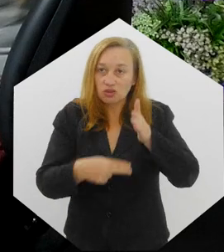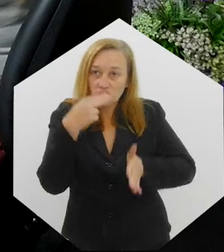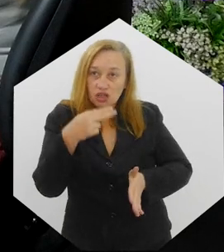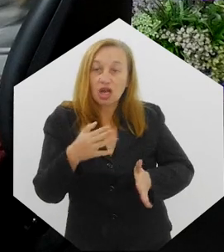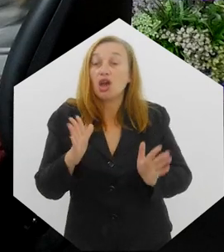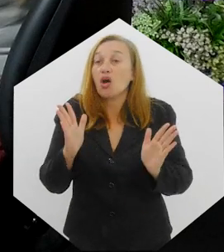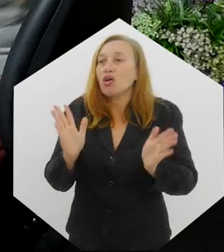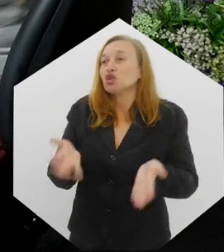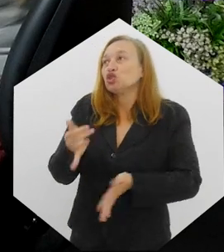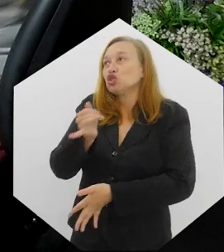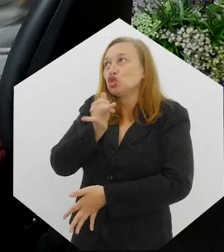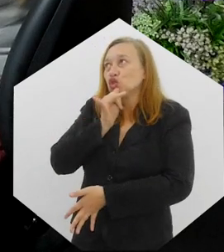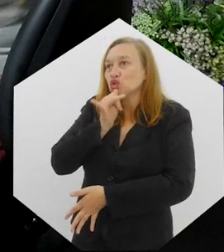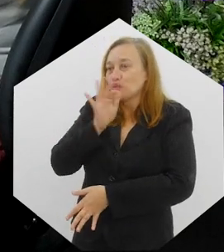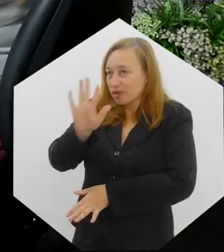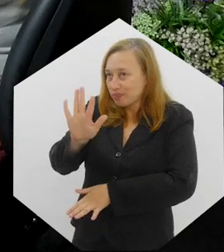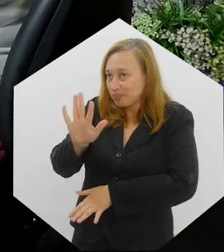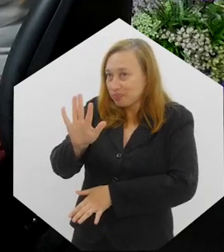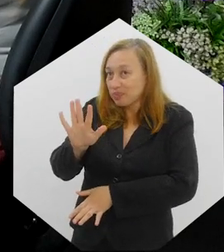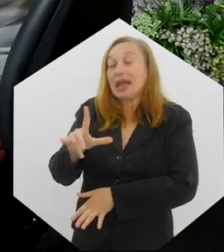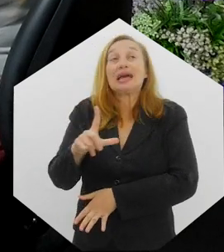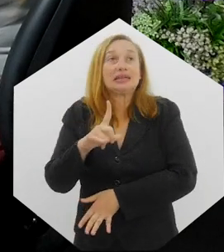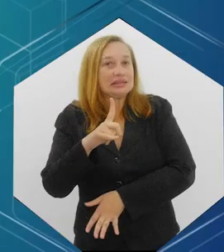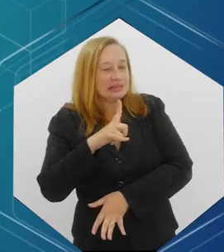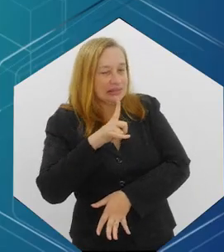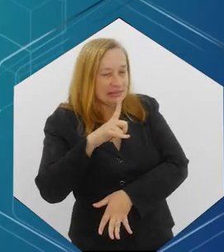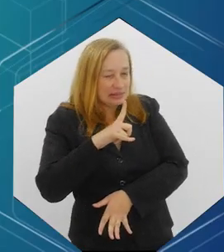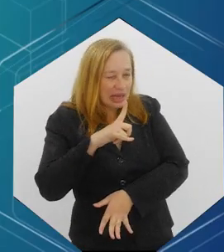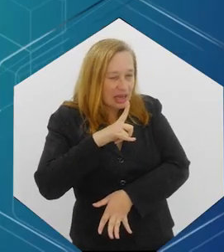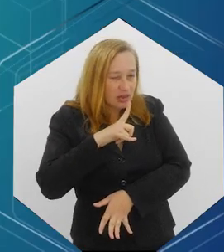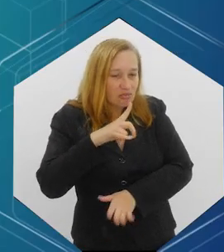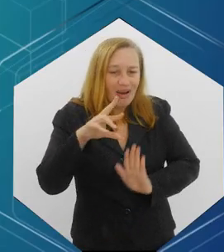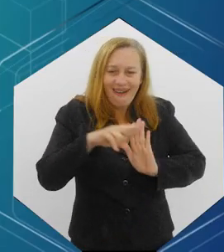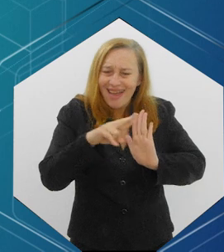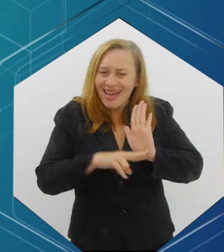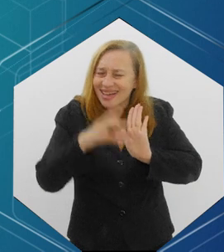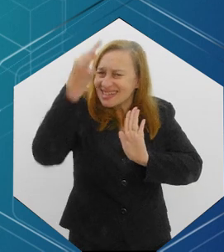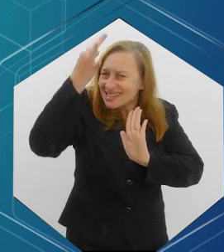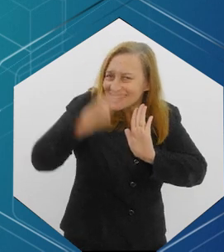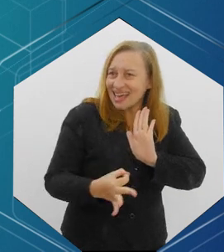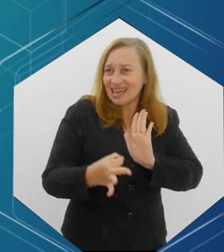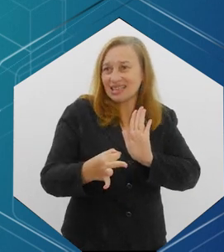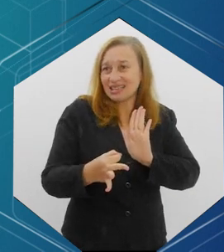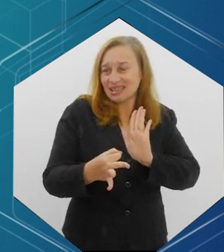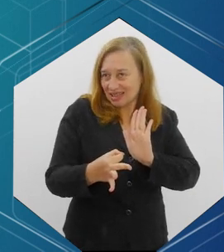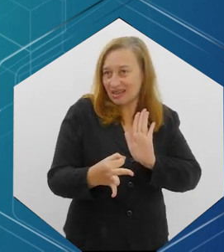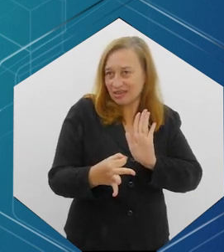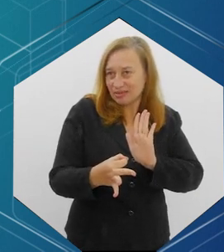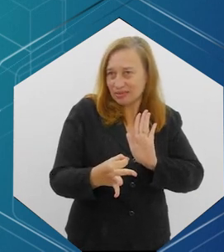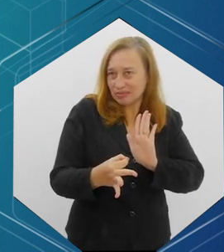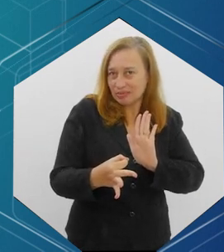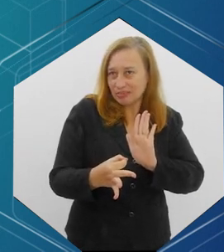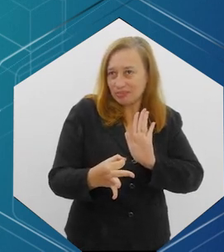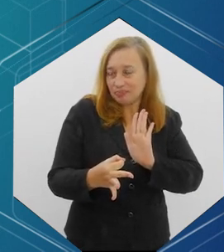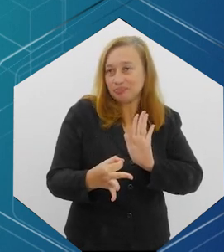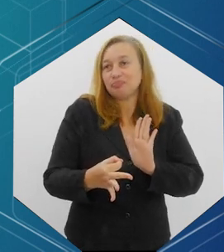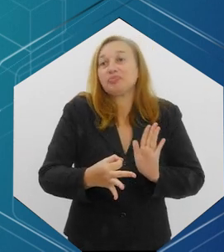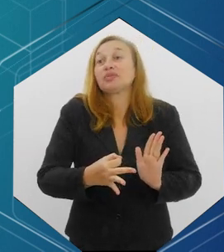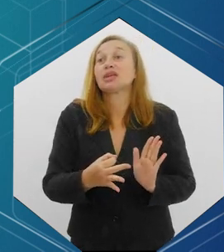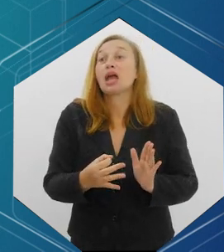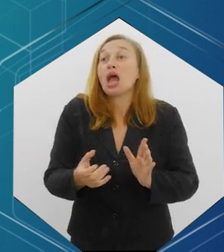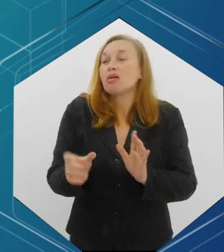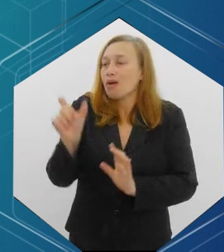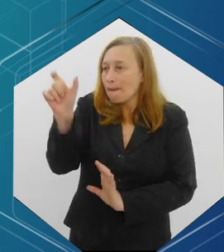gente hoje, desculpa te cortar, a gente tem o protocolo FAST, que a gente chama, que é o Fast Track Surgery,